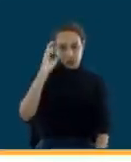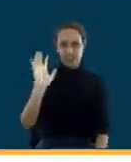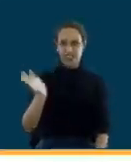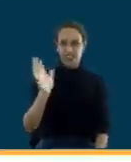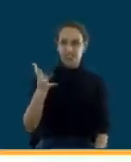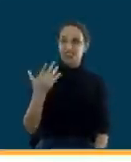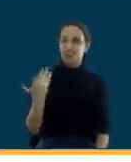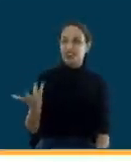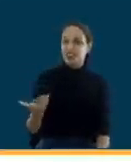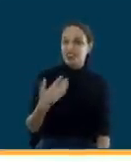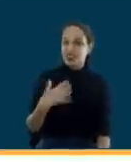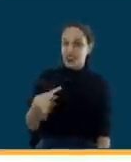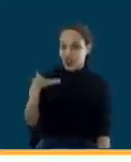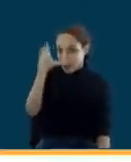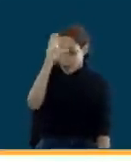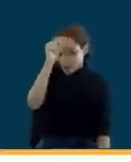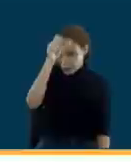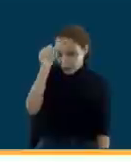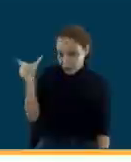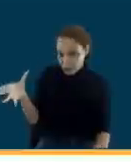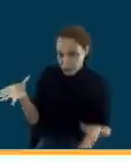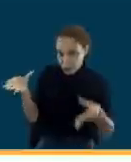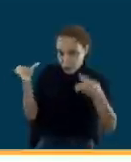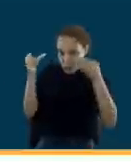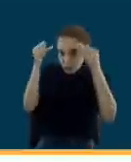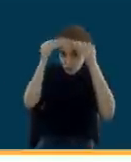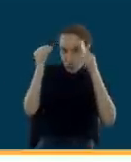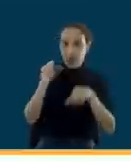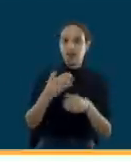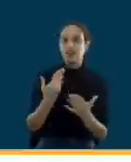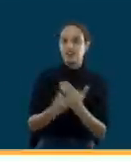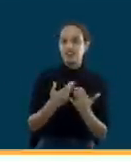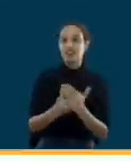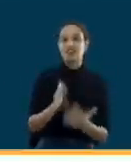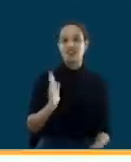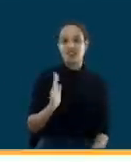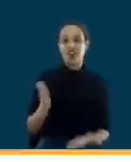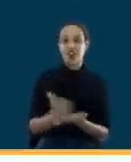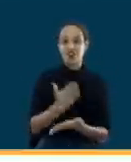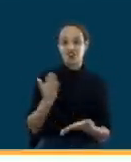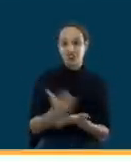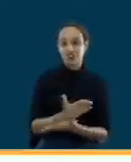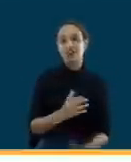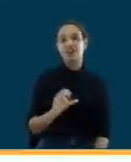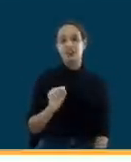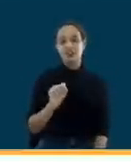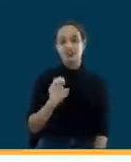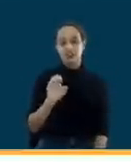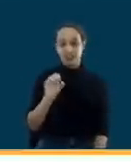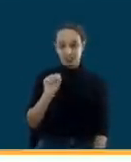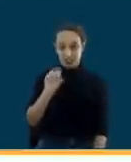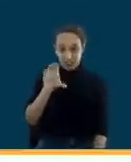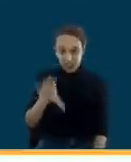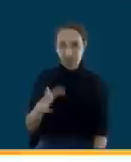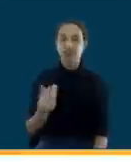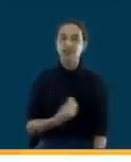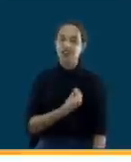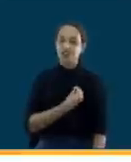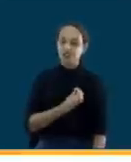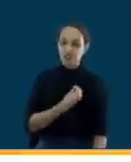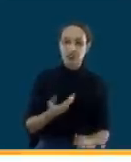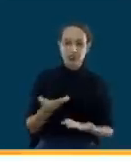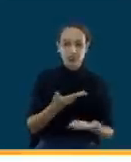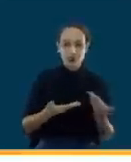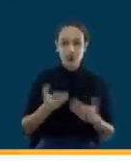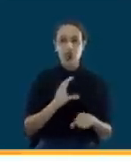dessa fonte aí, já estudamos algum dos livros publicados pelo SESC, já participamos de algum curso ou de algum